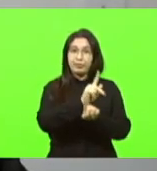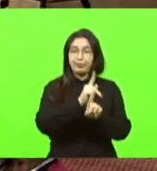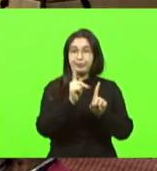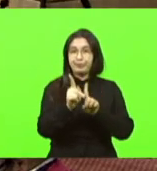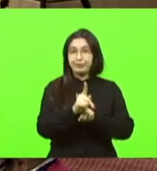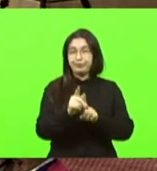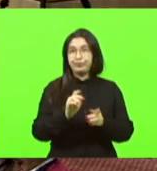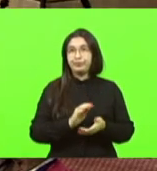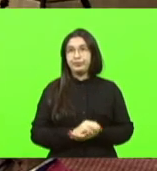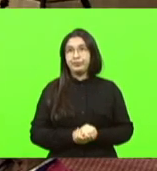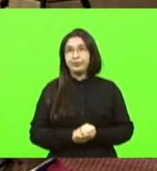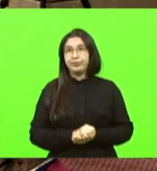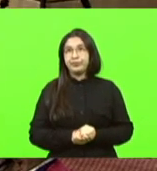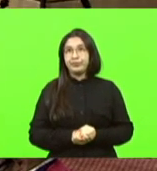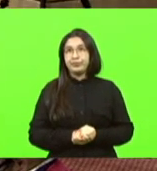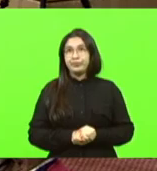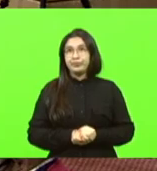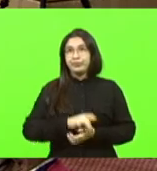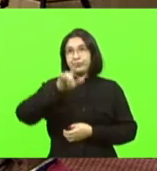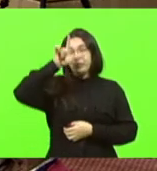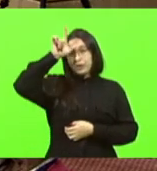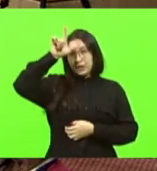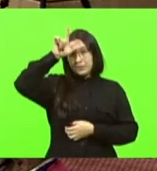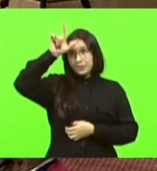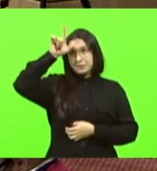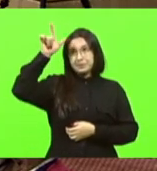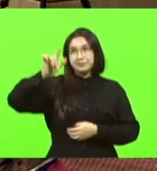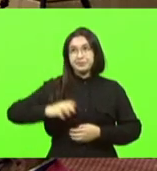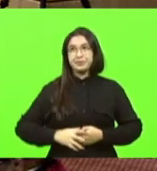a palavra Deputado Sargento Lima